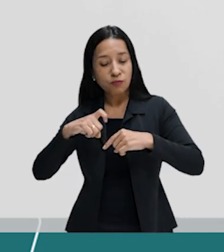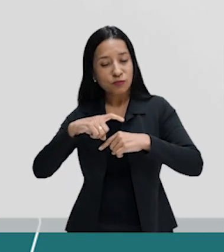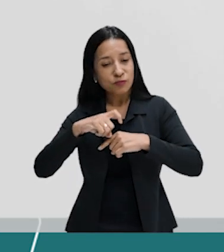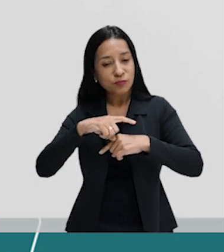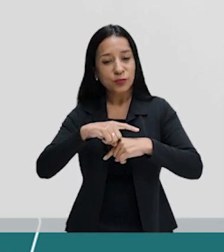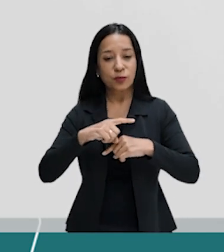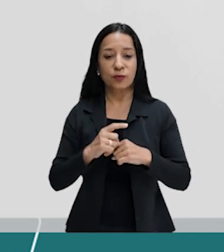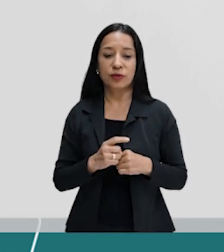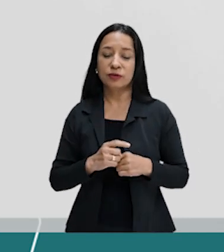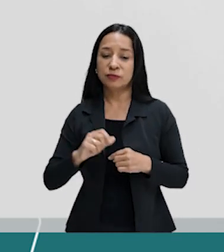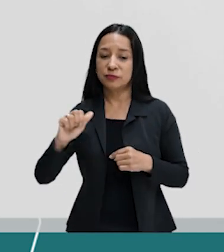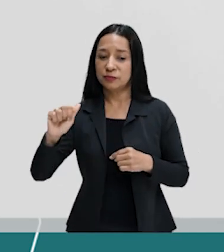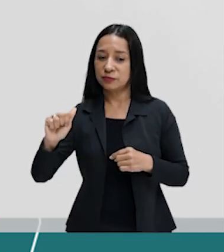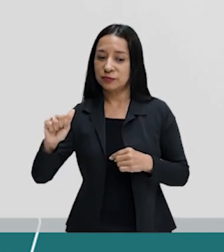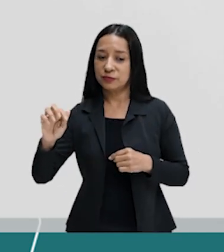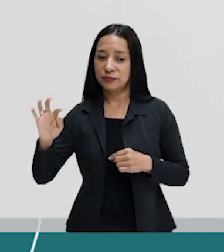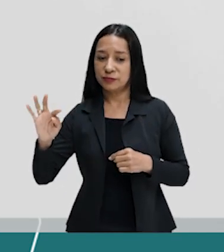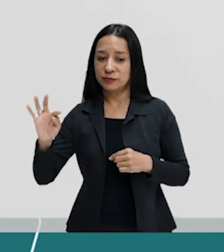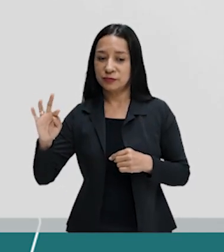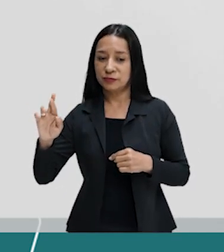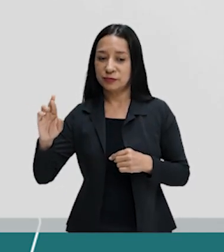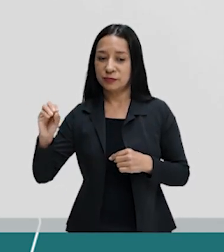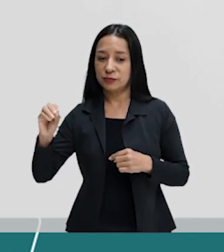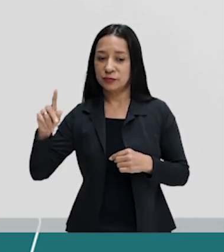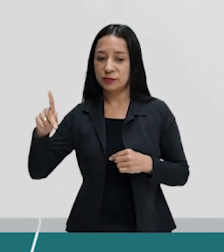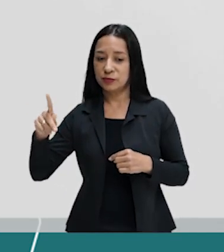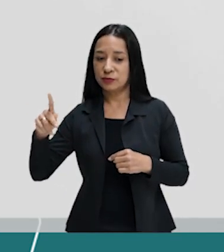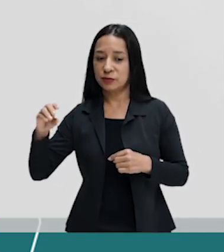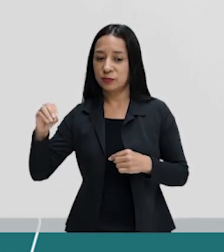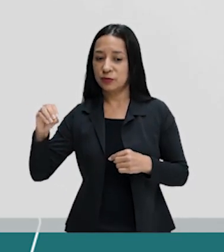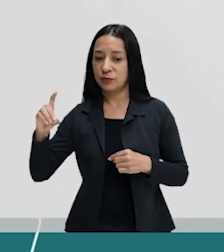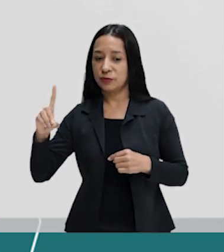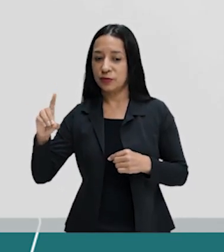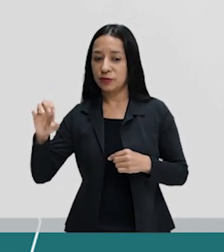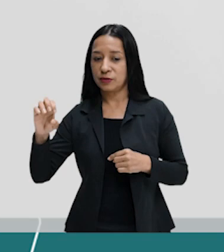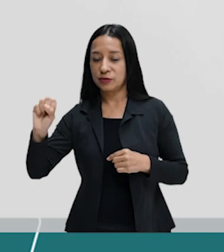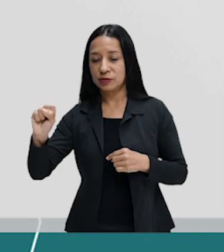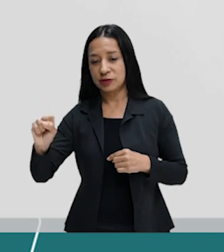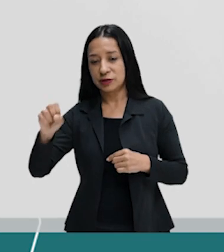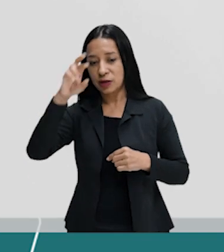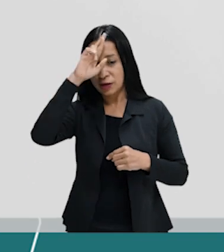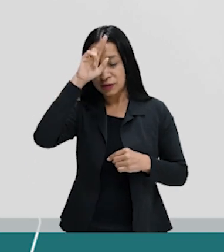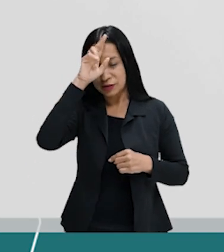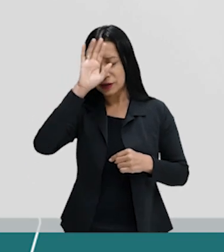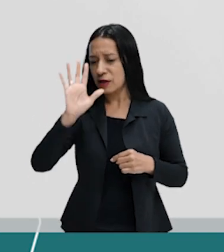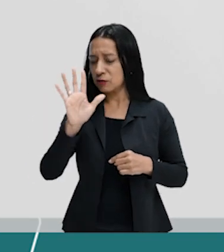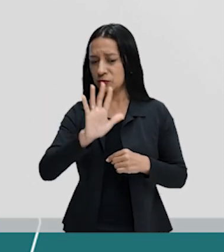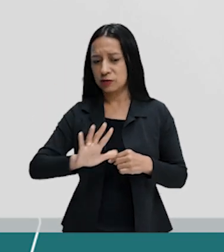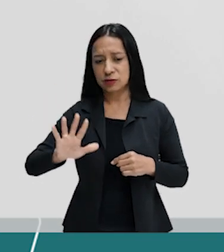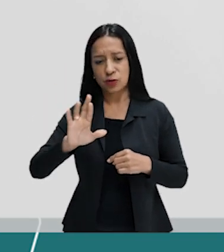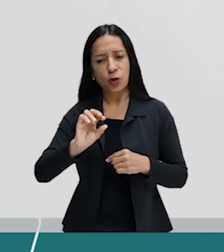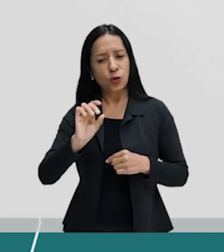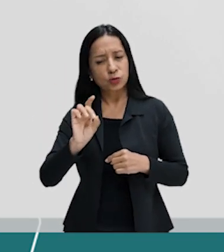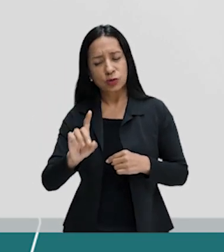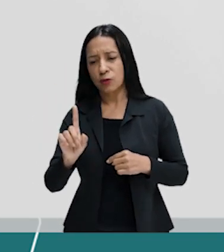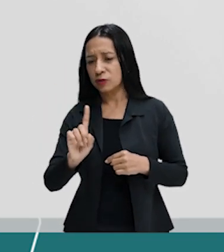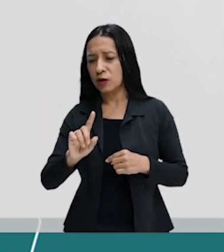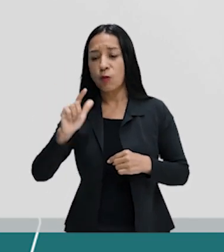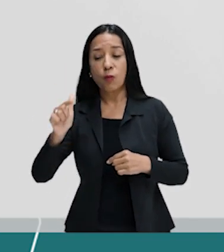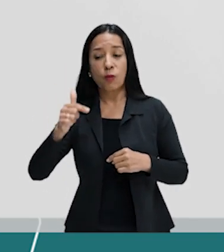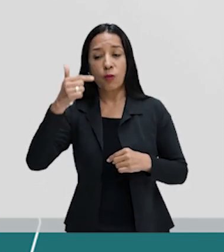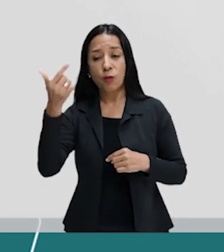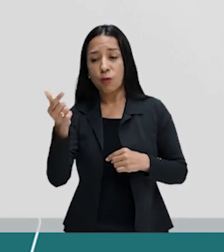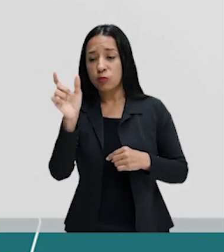Artrópode, esse aqui é o filo, por exemplo, dos insetos em geral. Não apenas insetos, mas a gente vai encontrar